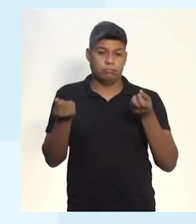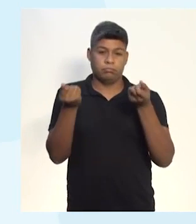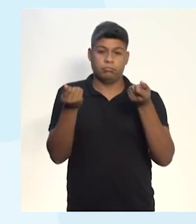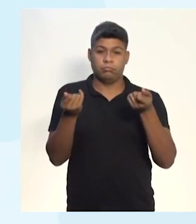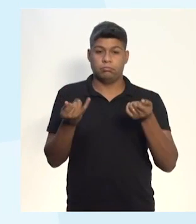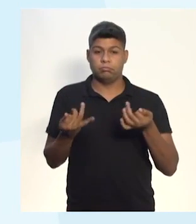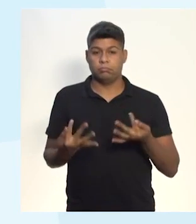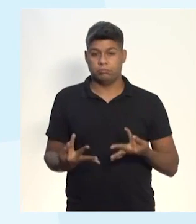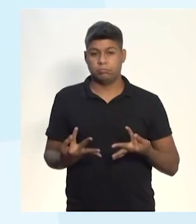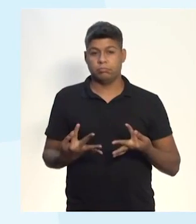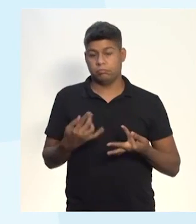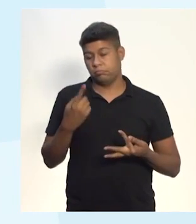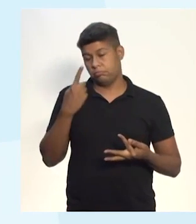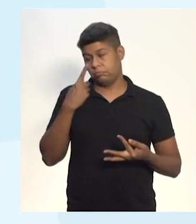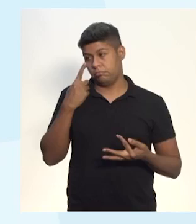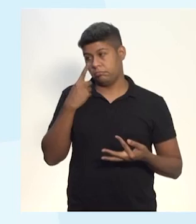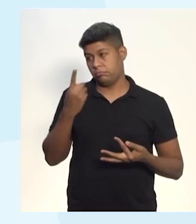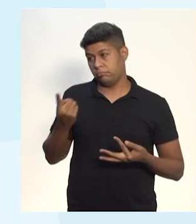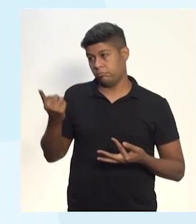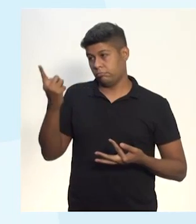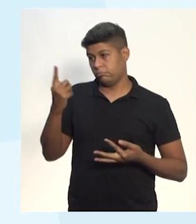dizeres. Leiam aí.